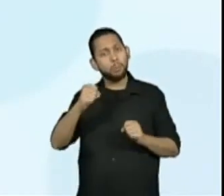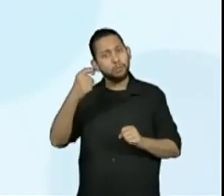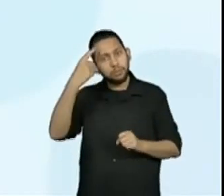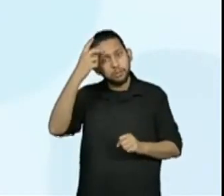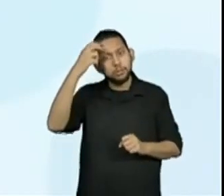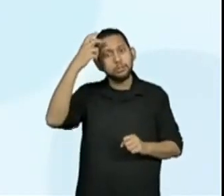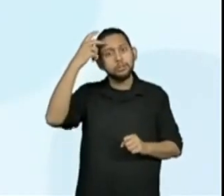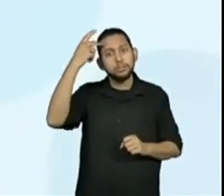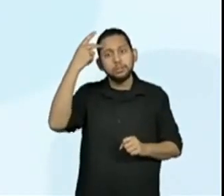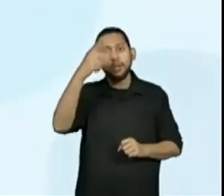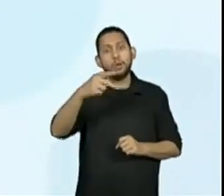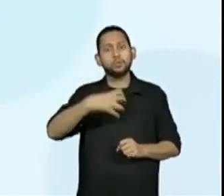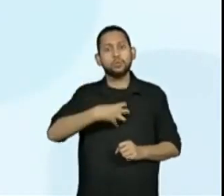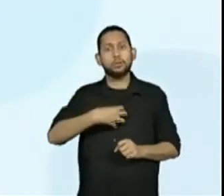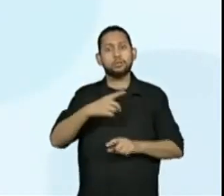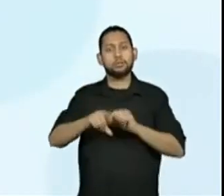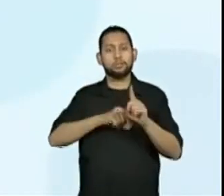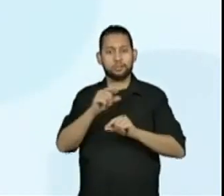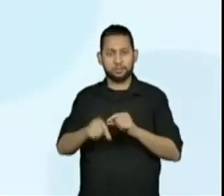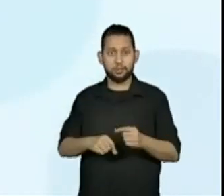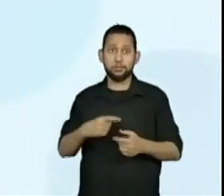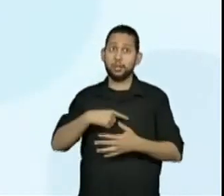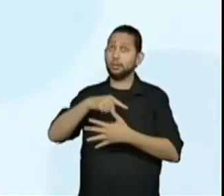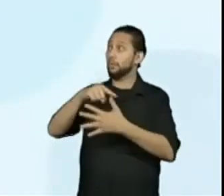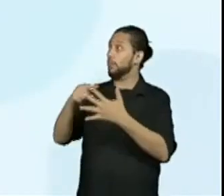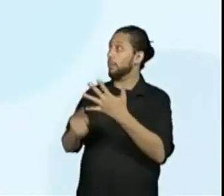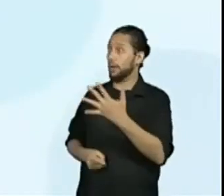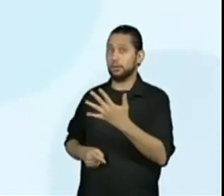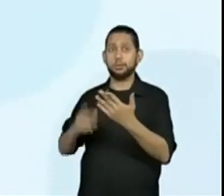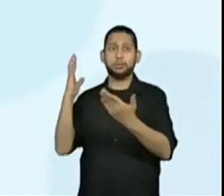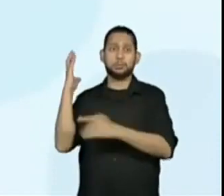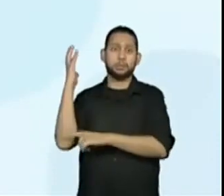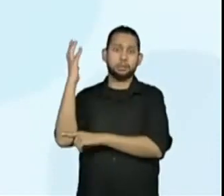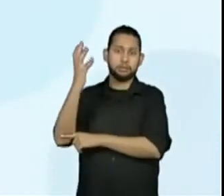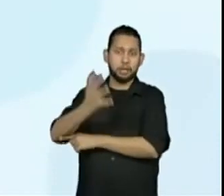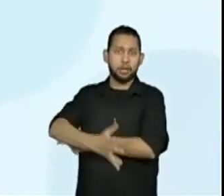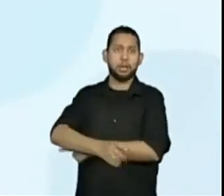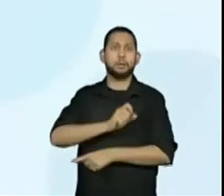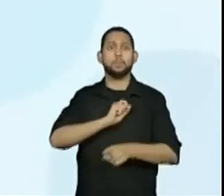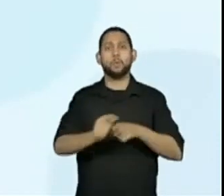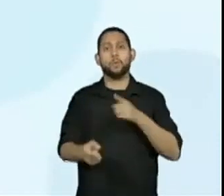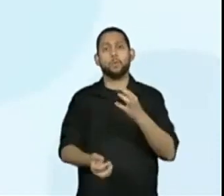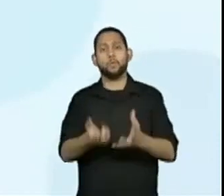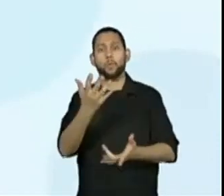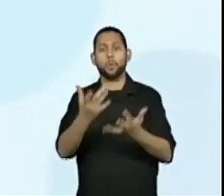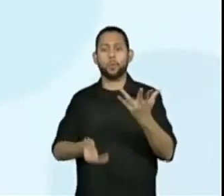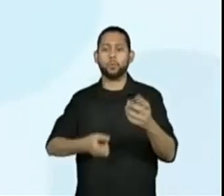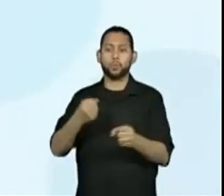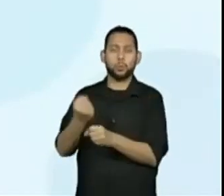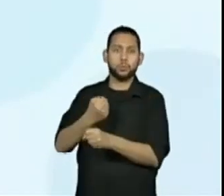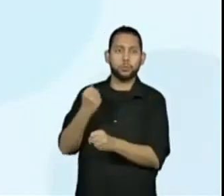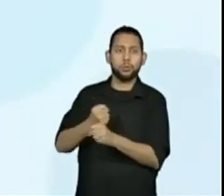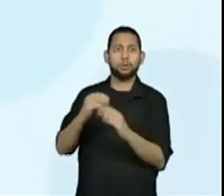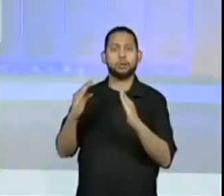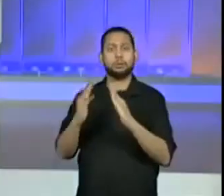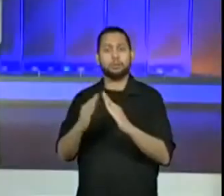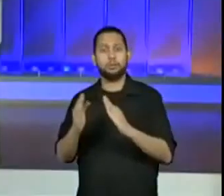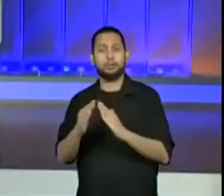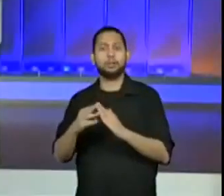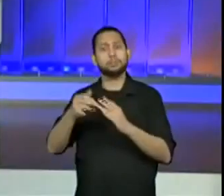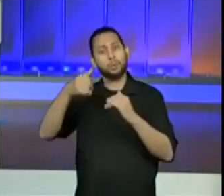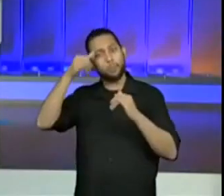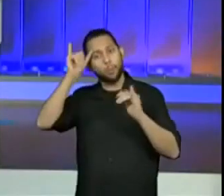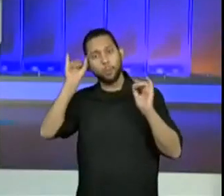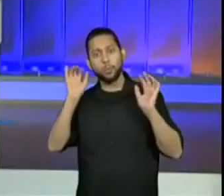e pecuária e das ações humanas. Nossa aula está chegando ao final, mas eu